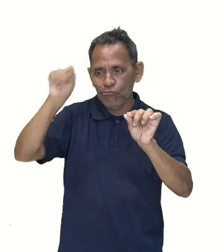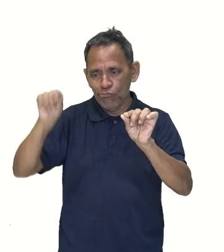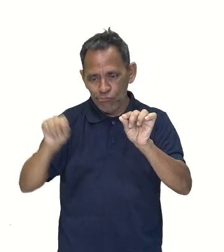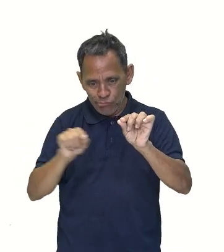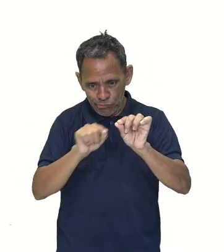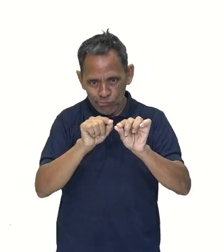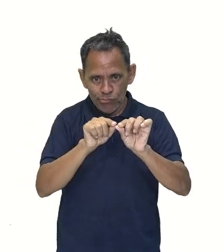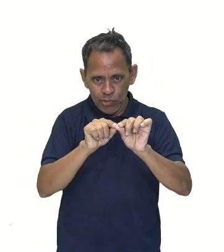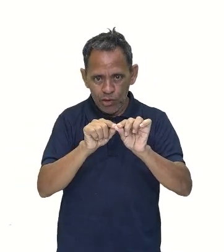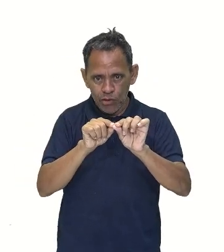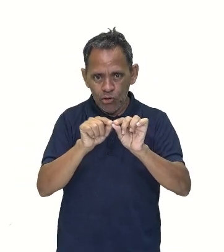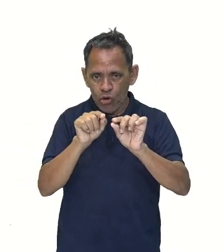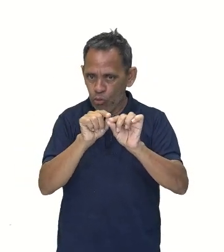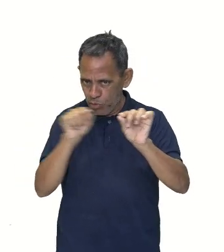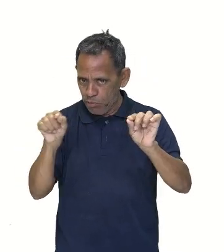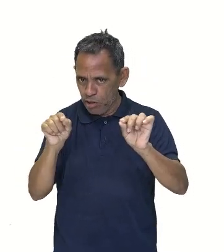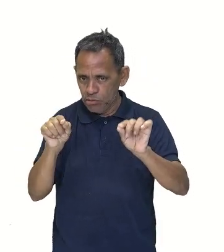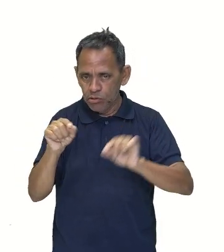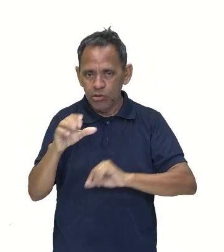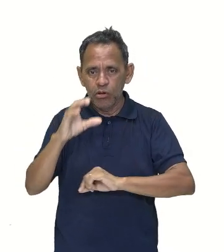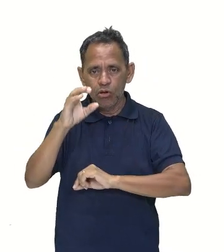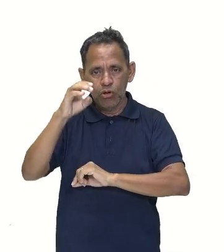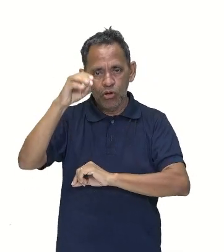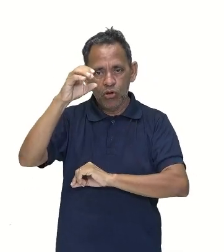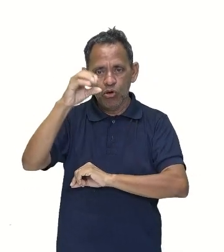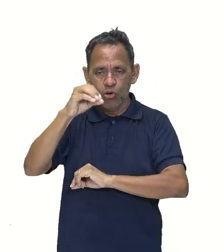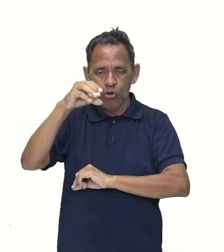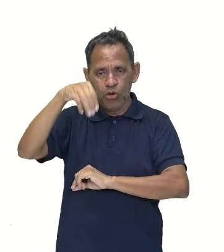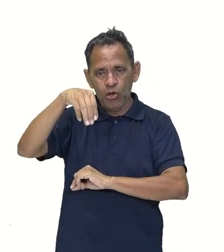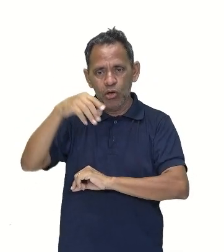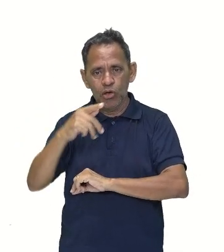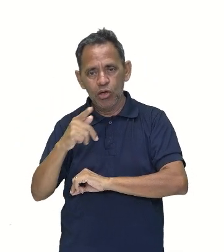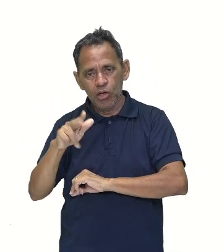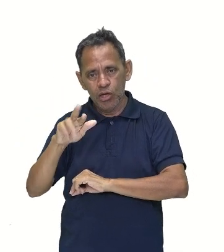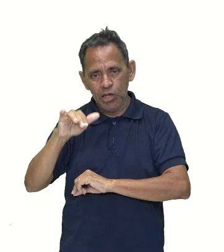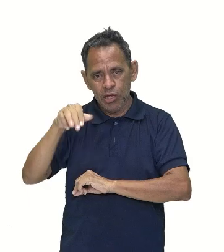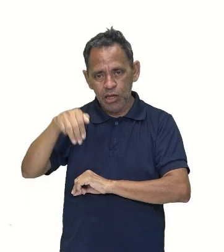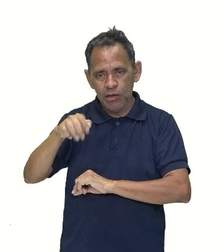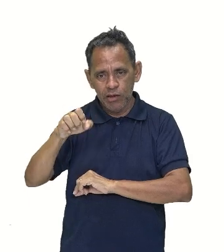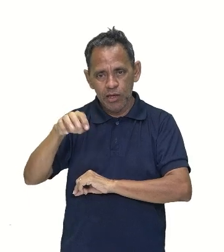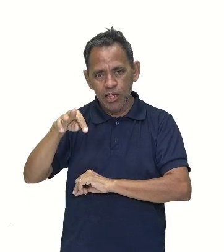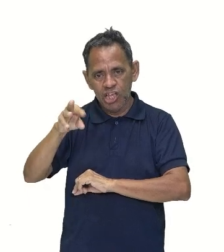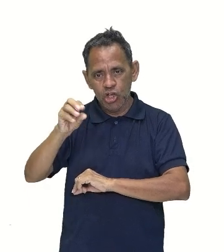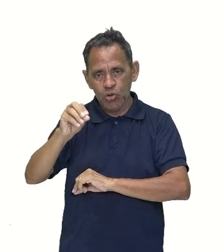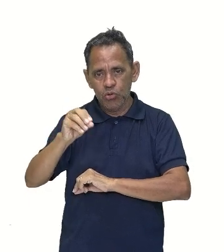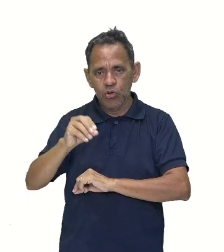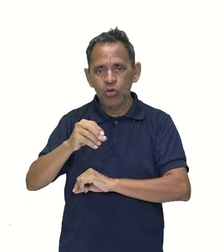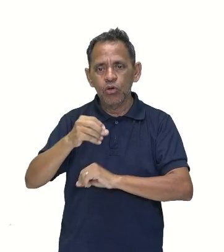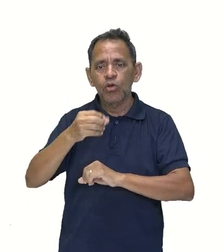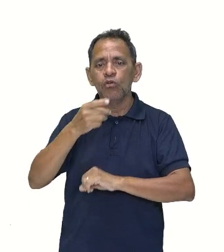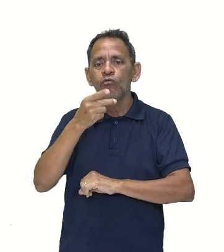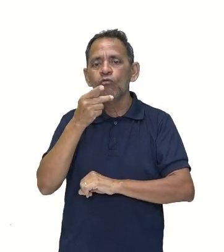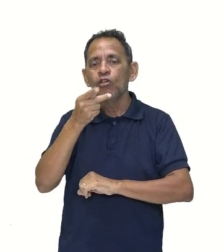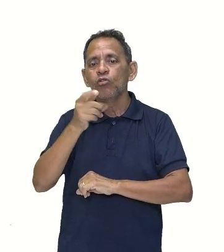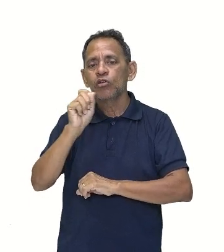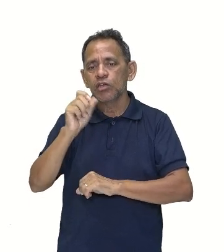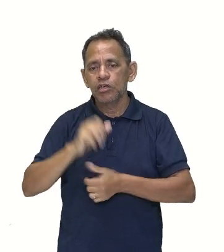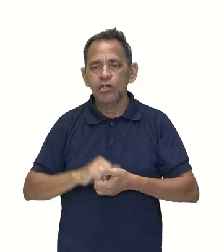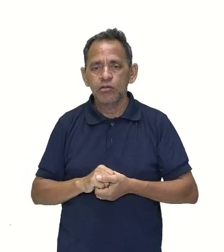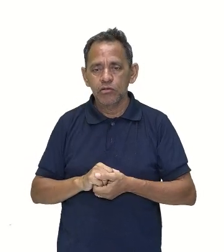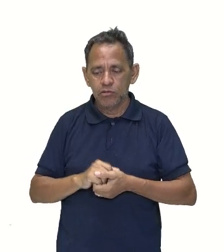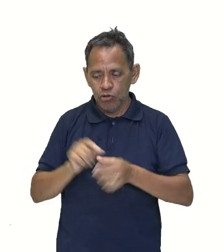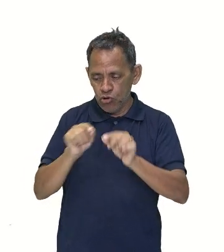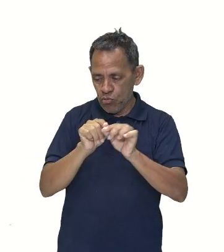né? E aí, nesse probleminha, vamos supor aqui, que ele disse que o comprimento da circunferência